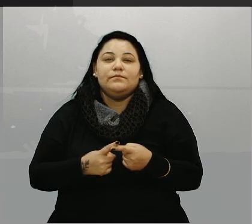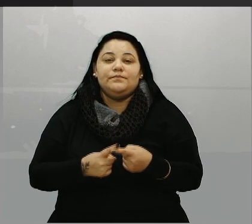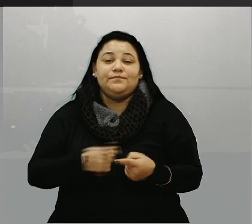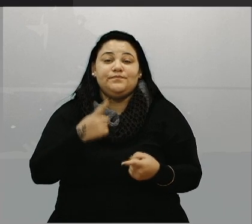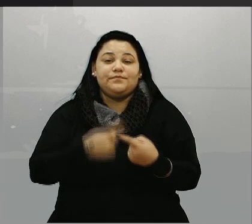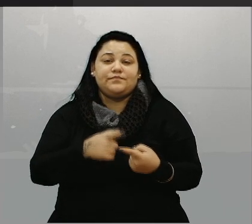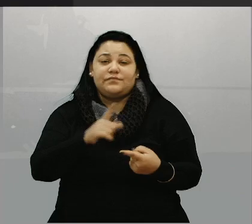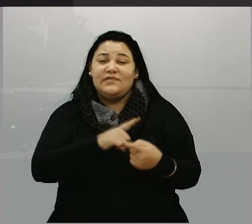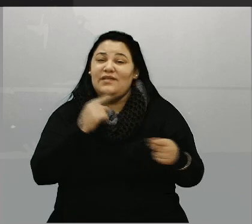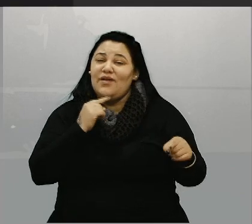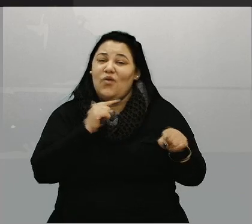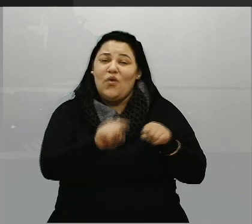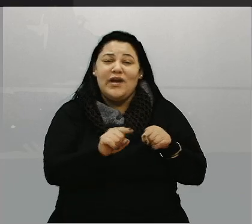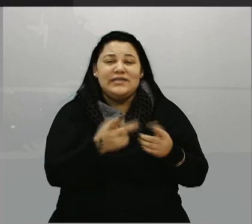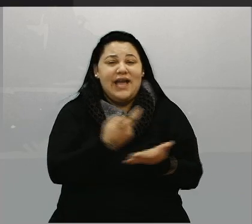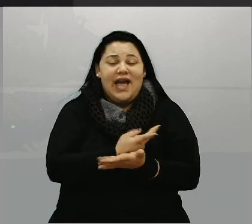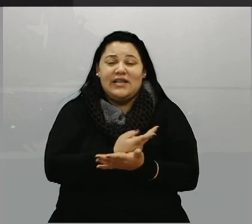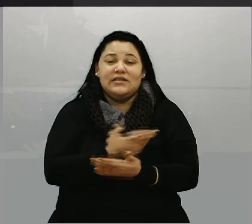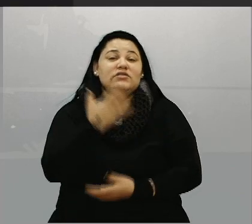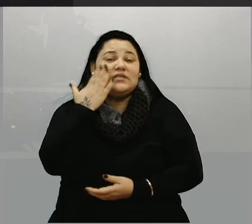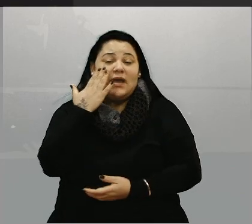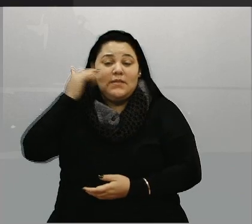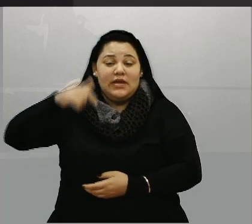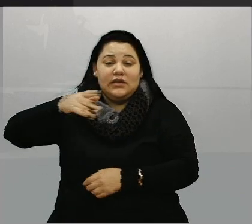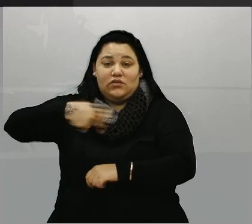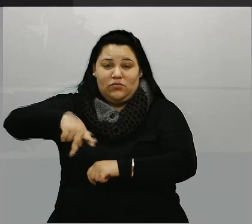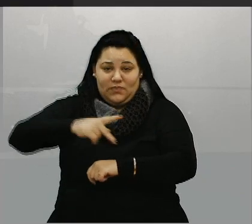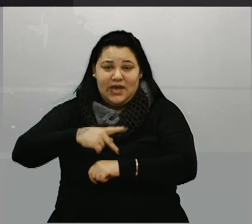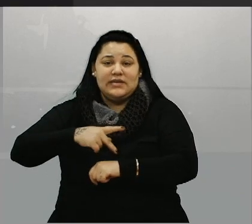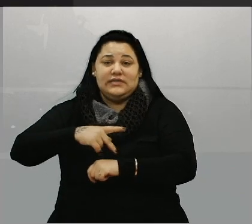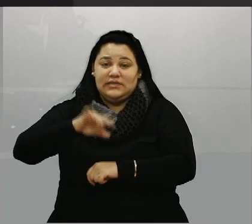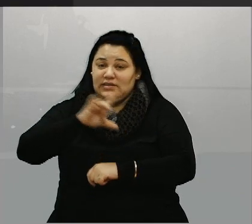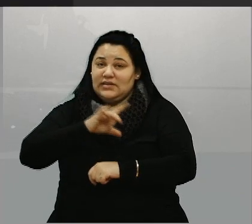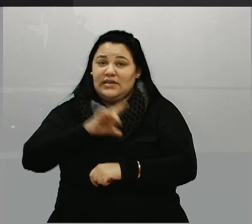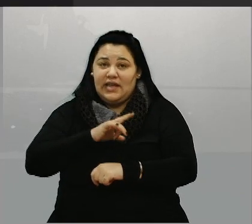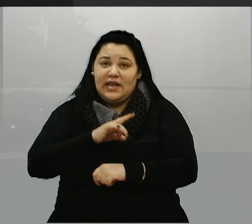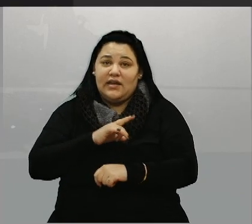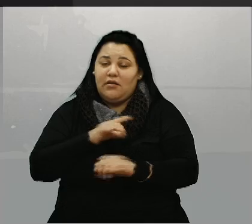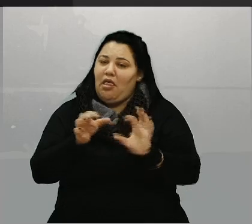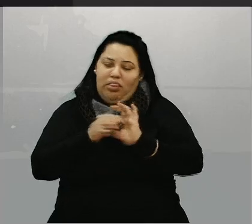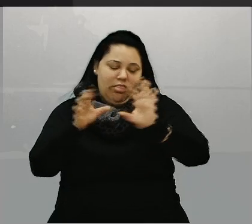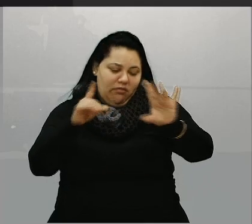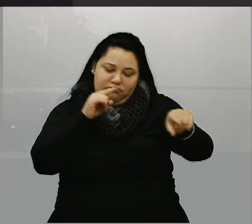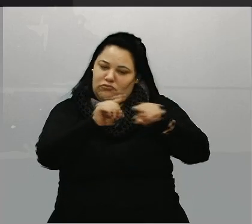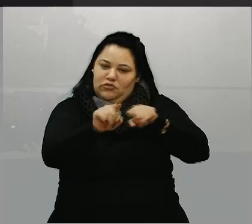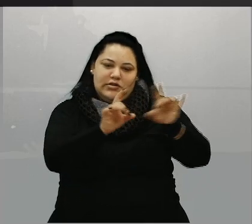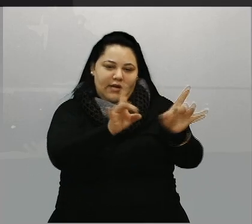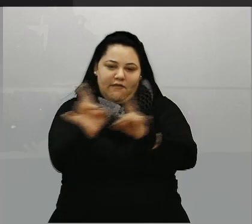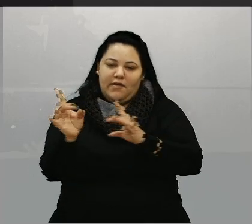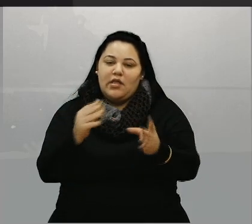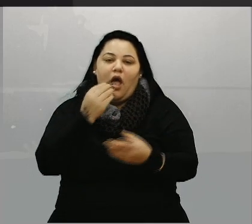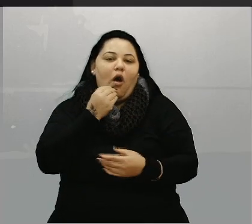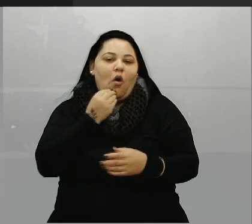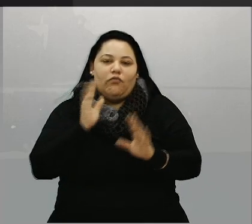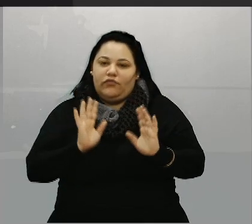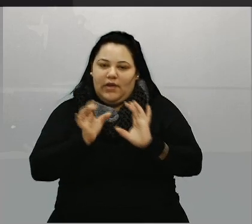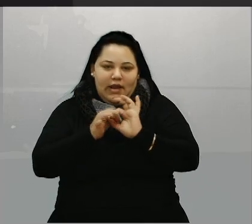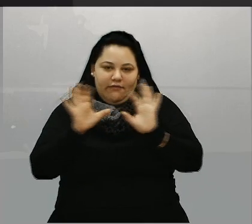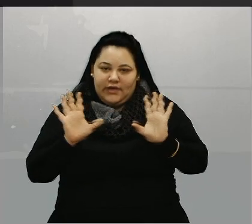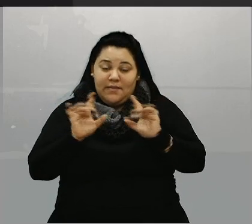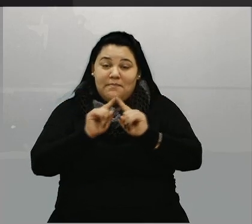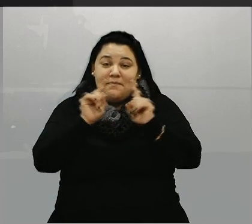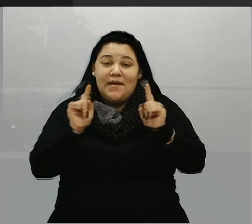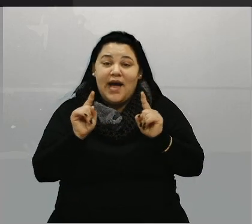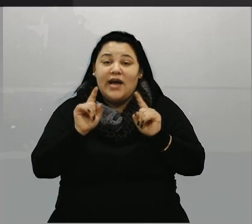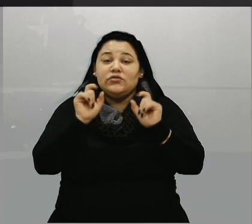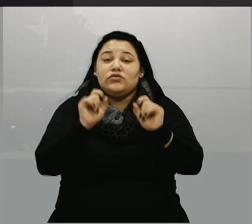concorrência desleal. A gente sabe que no nosso país existe a livre concorrência, o livre comércio. É lógico, a gente sabe disso. Mas aonde eu